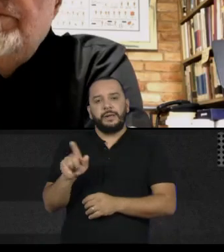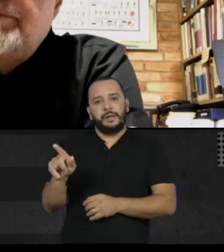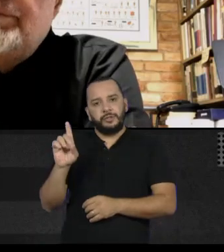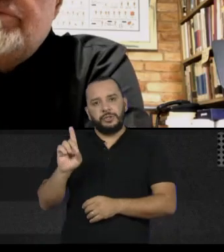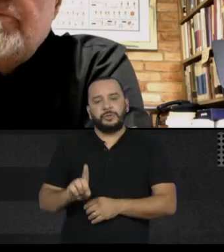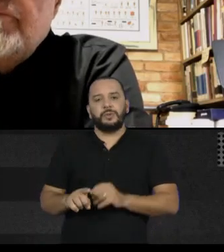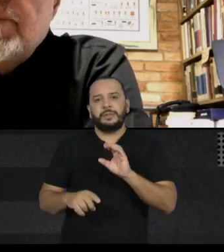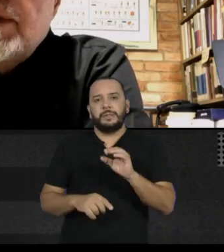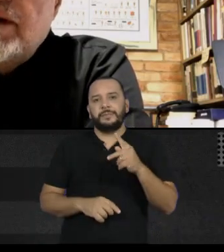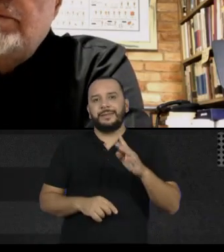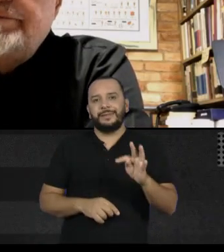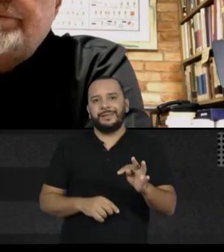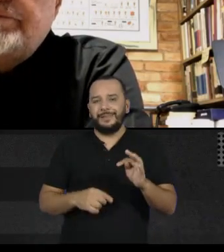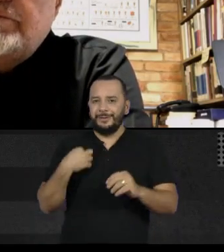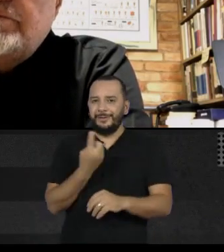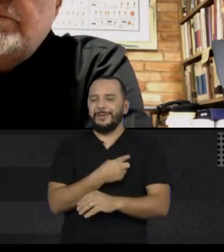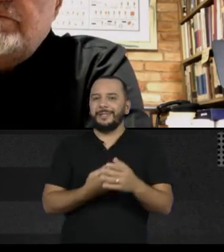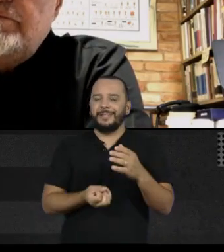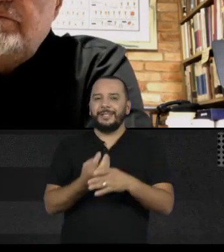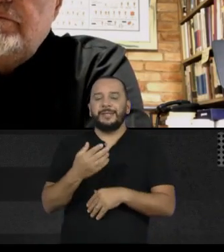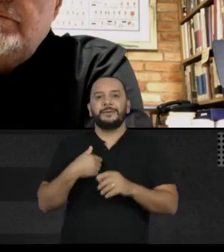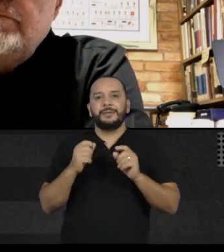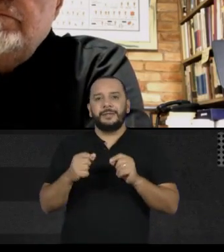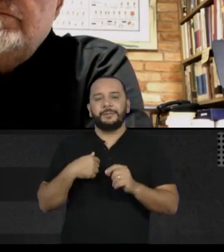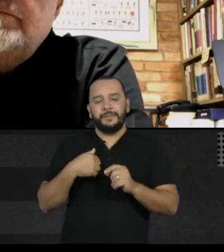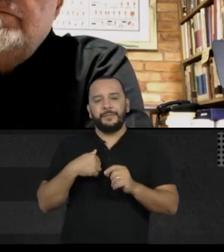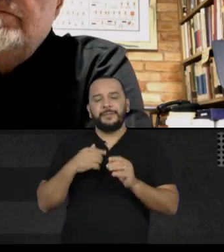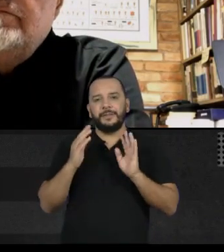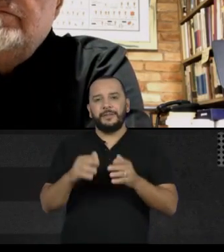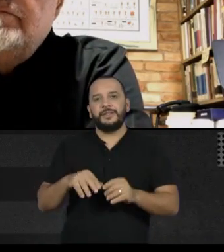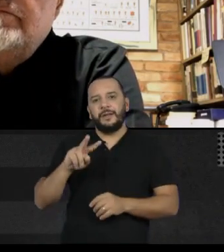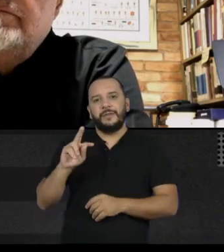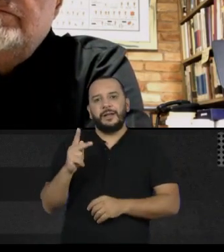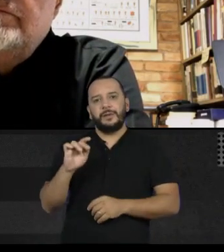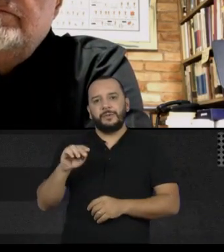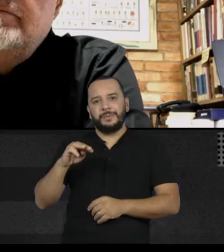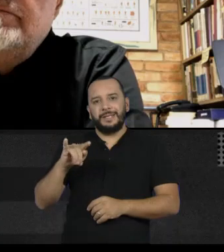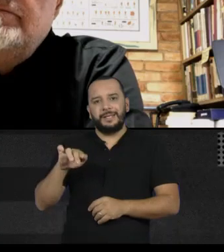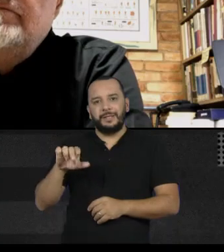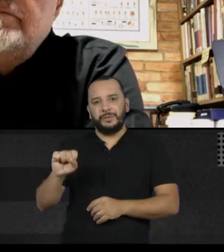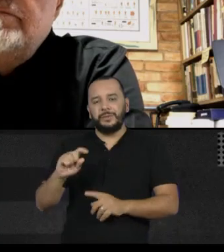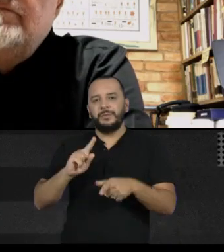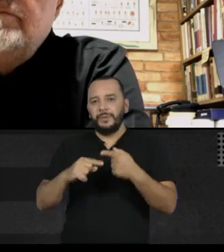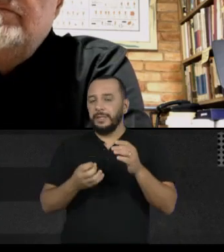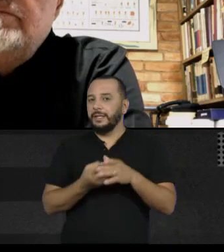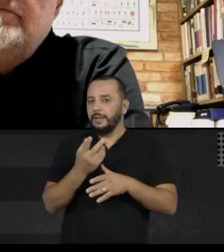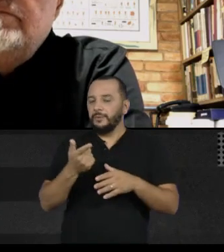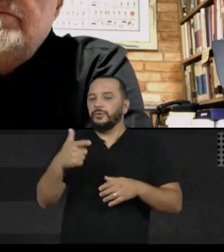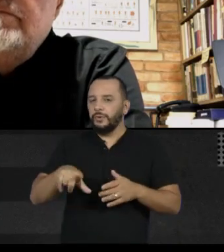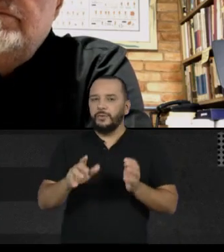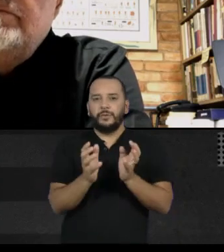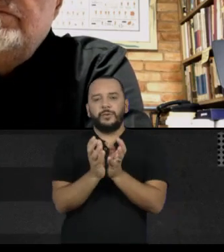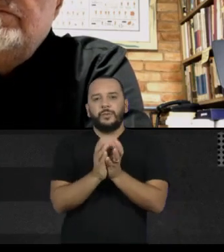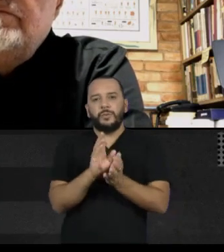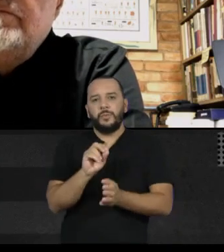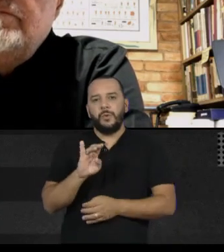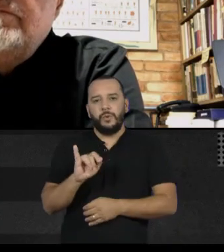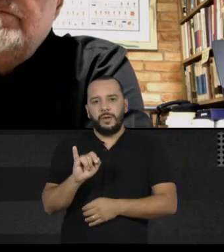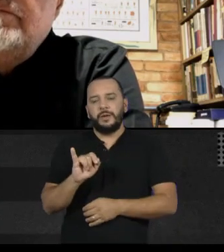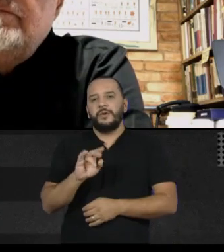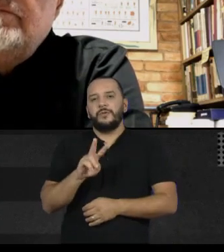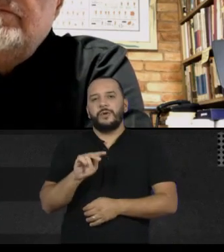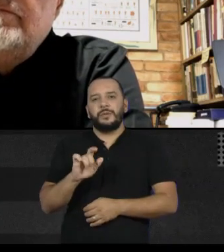de nossas vidas. Eu acabei integrando o Boi Voador, do qual ele era diretor. Aliás, a gente formou o grupo Boi Voador, ele